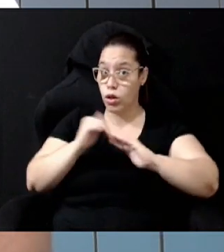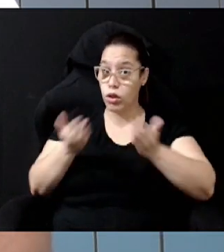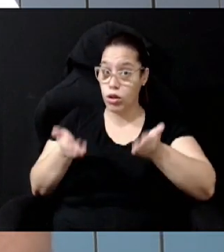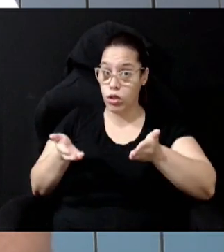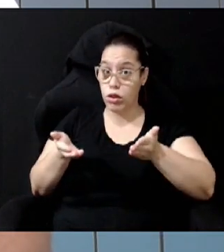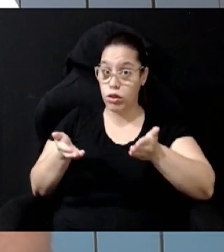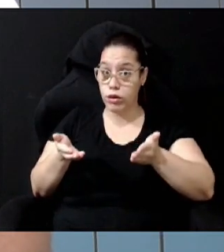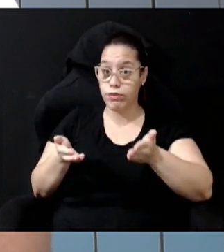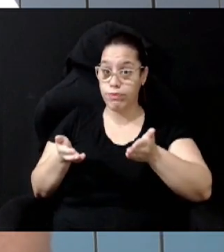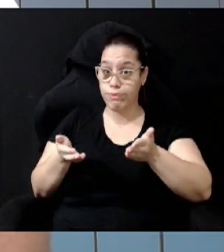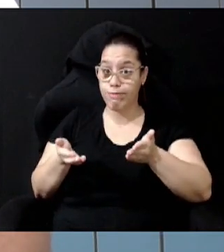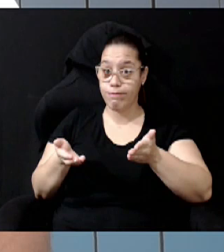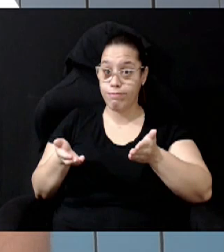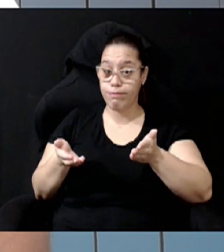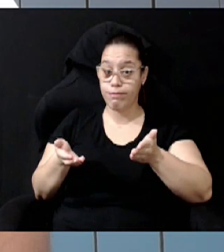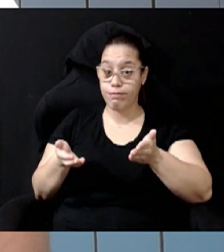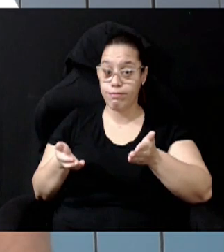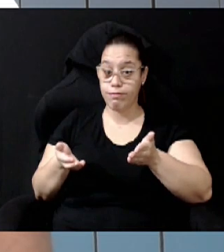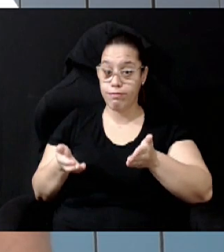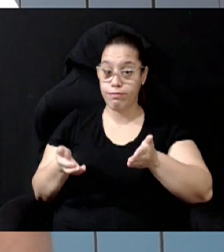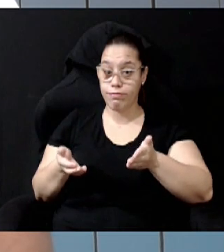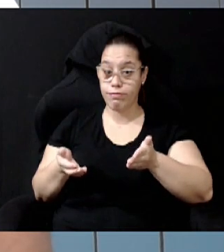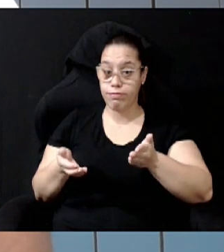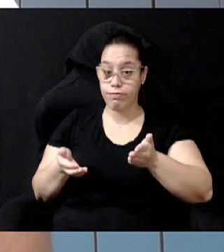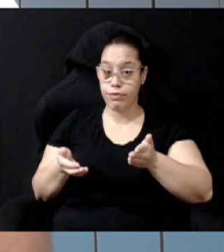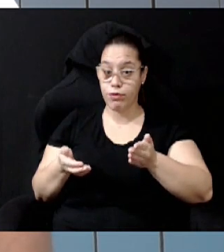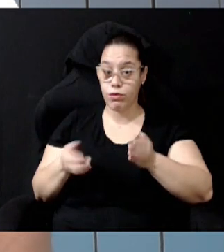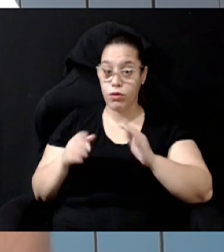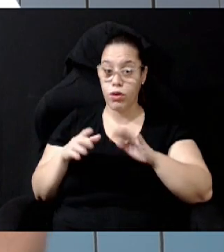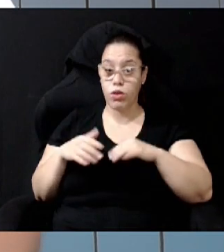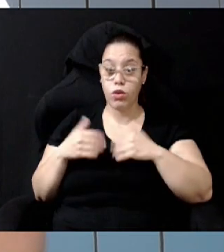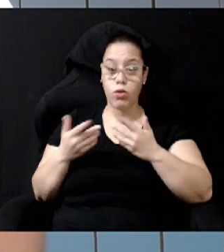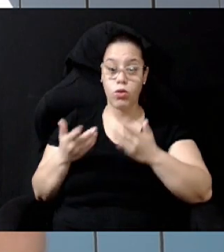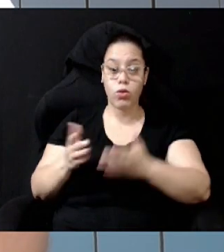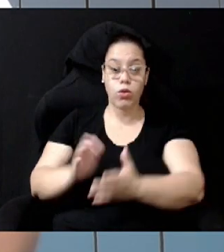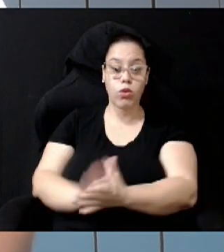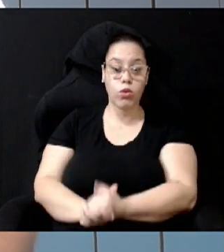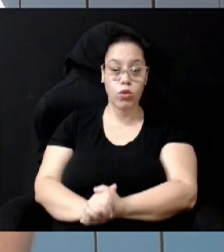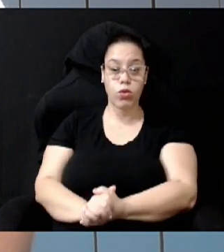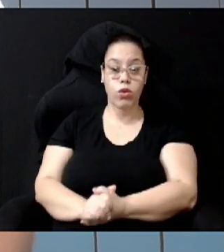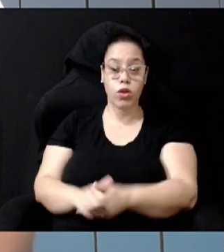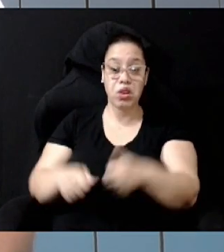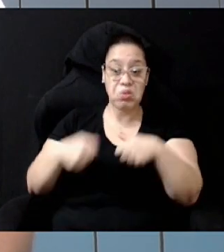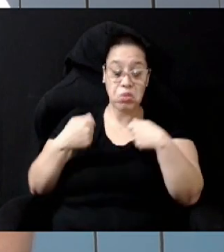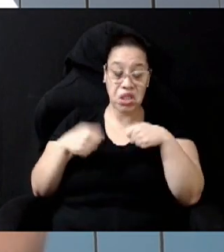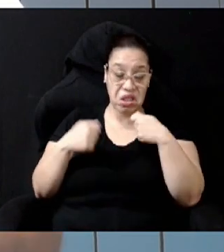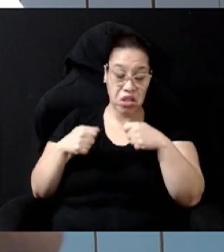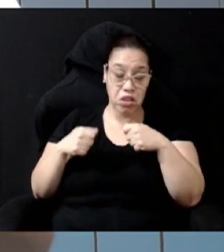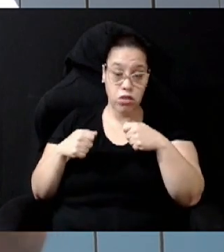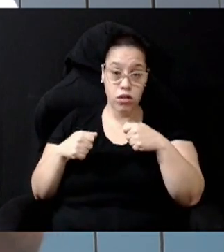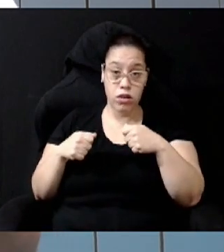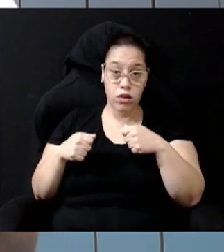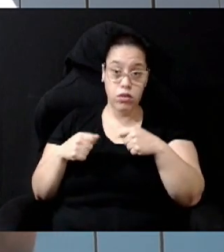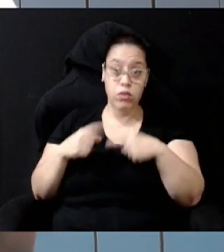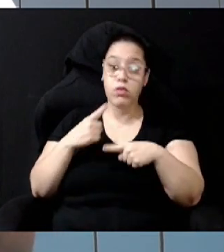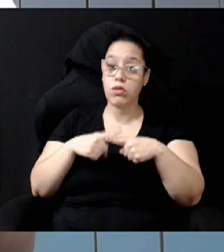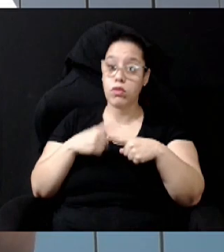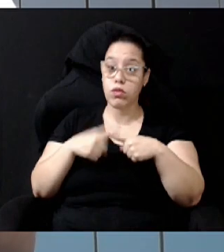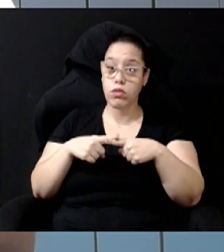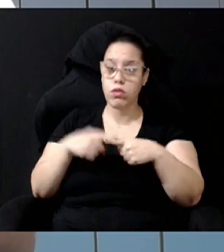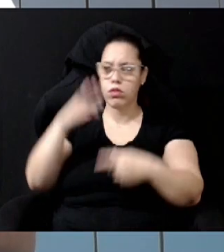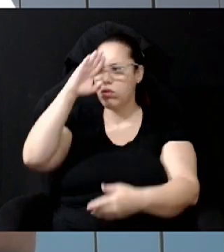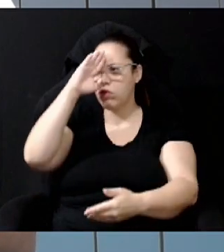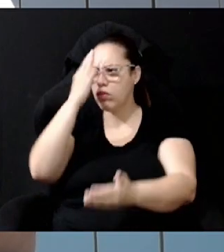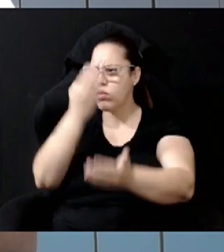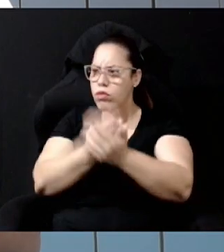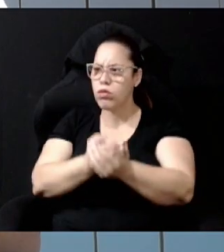que ainda muito aquém daquilo que a gente julga que seja necessário, inclusive porque eu acredito em medidas